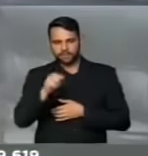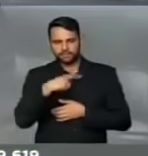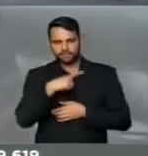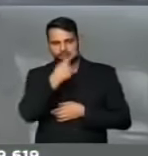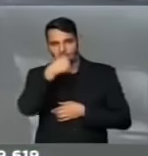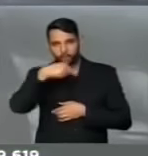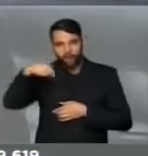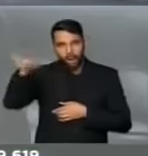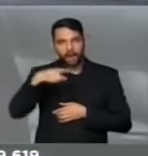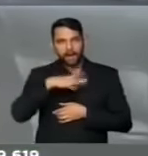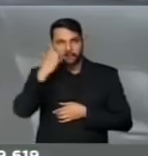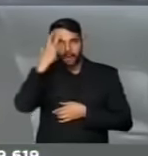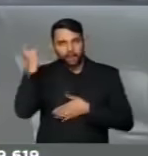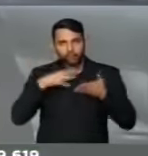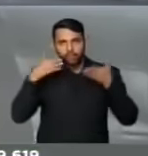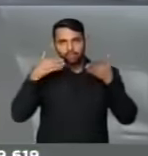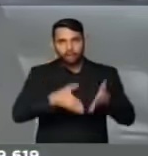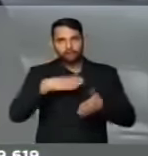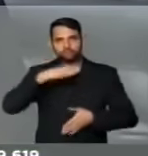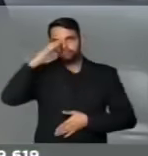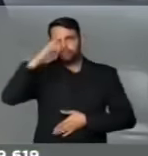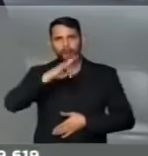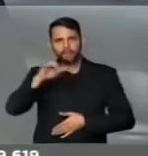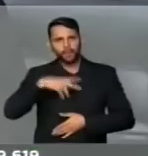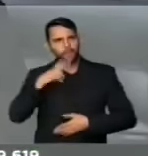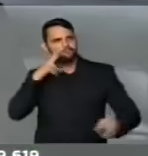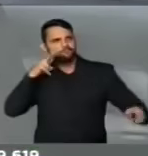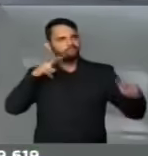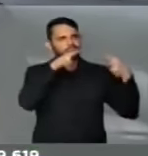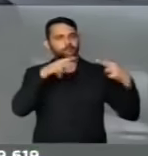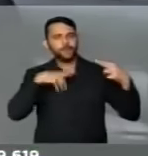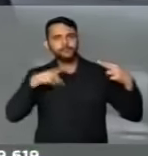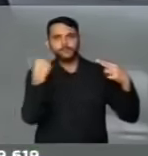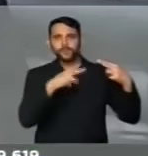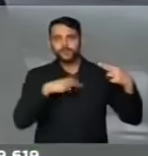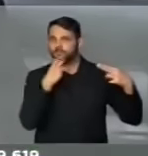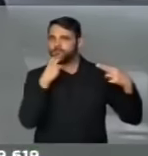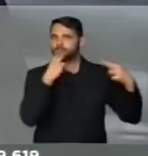lá amanhã no enterro do capitão, que eu quero olhar nos seus olhos